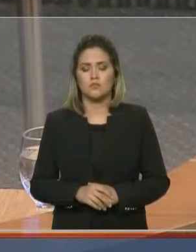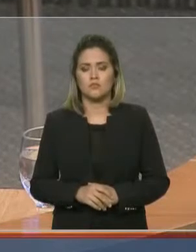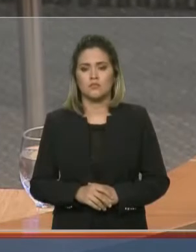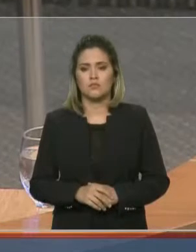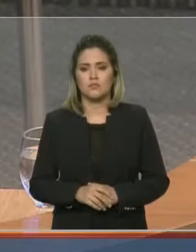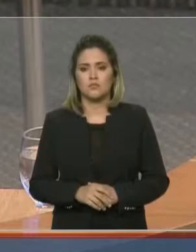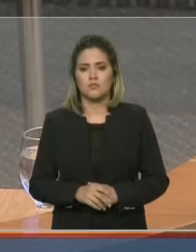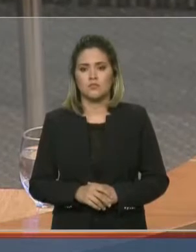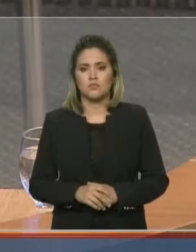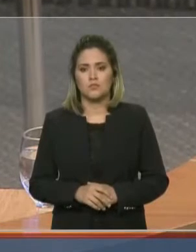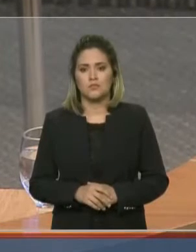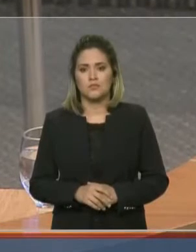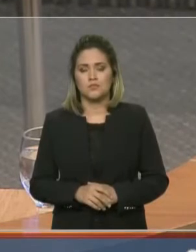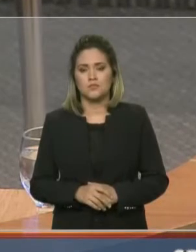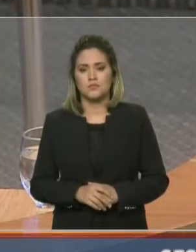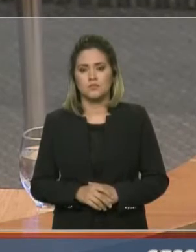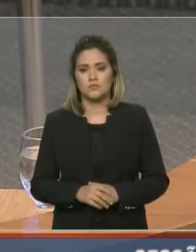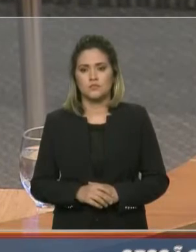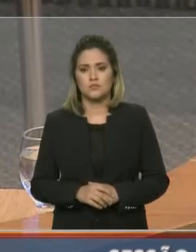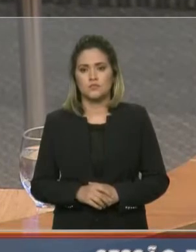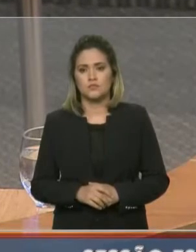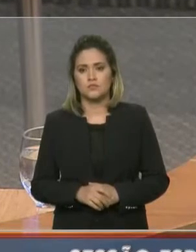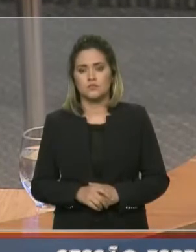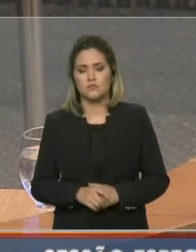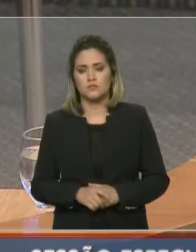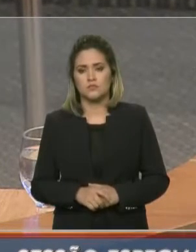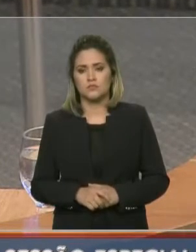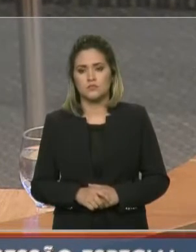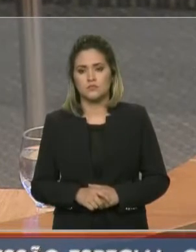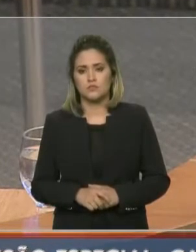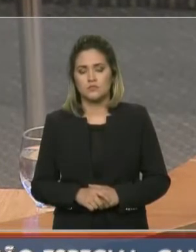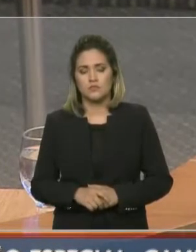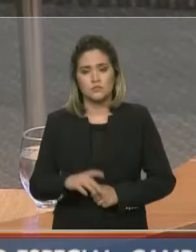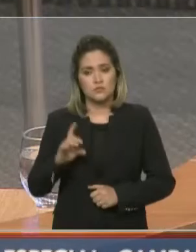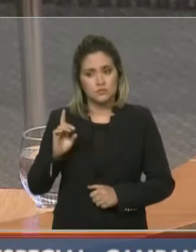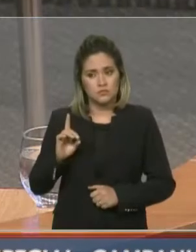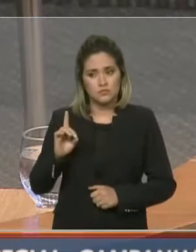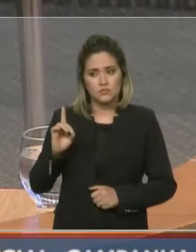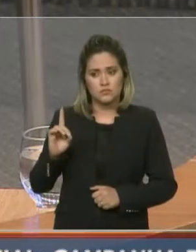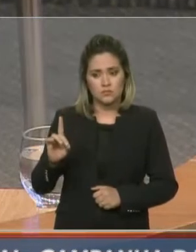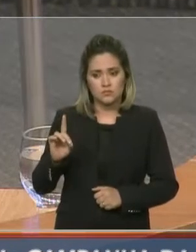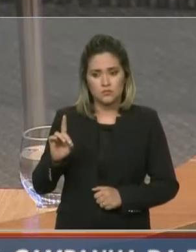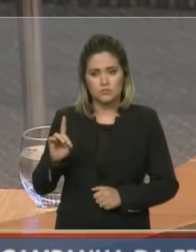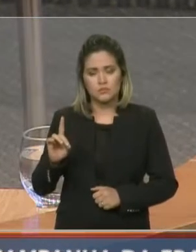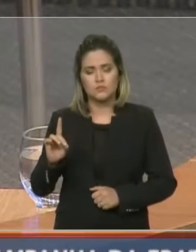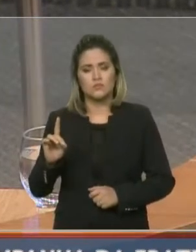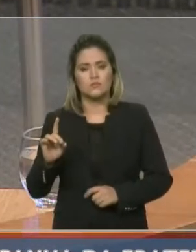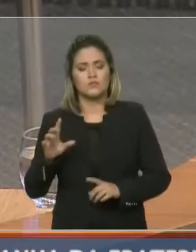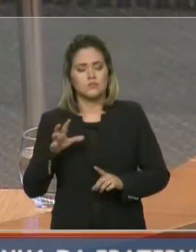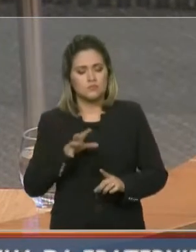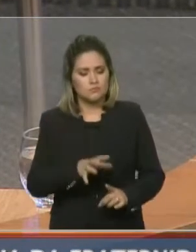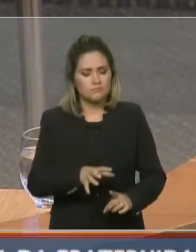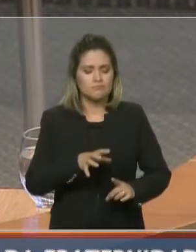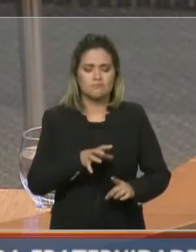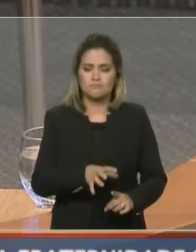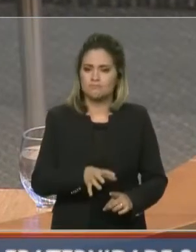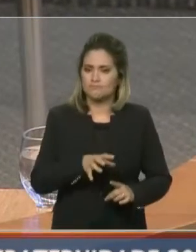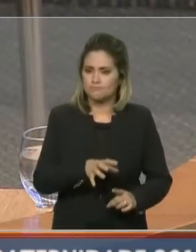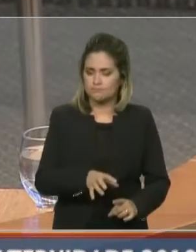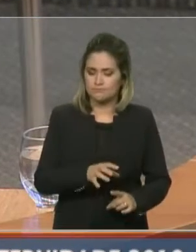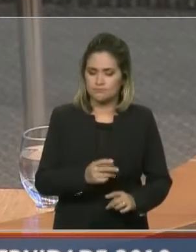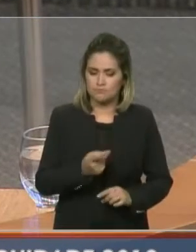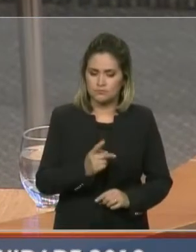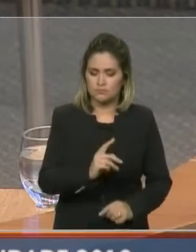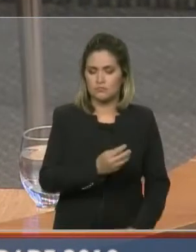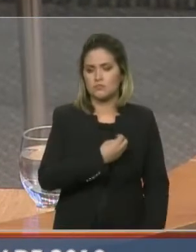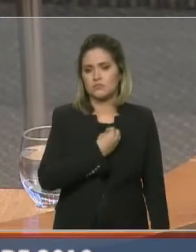ação que vem de Deus e direciona esta ação no seu modo de vida no dia a dia, na vivência